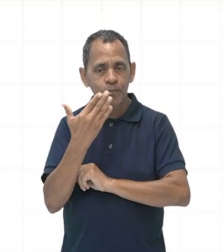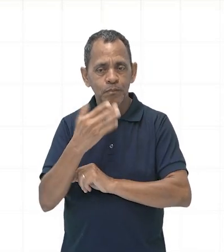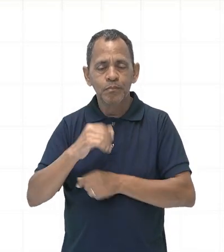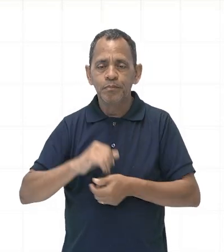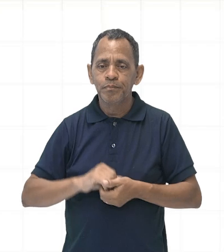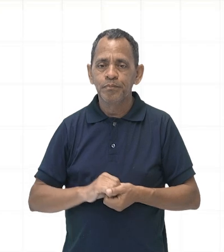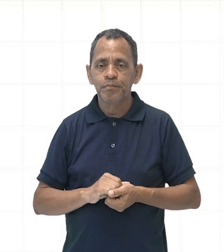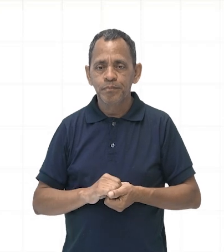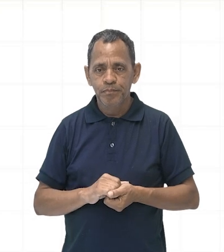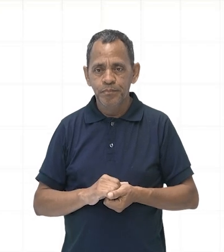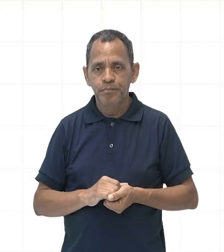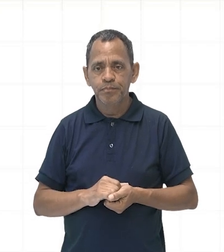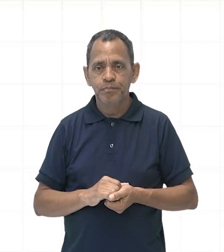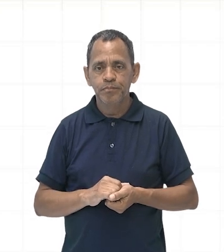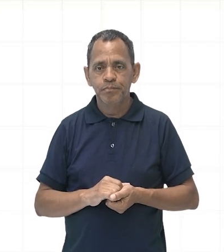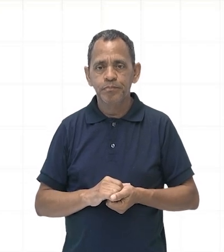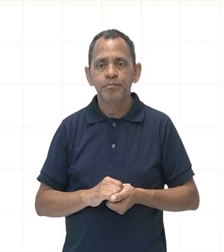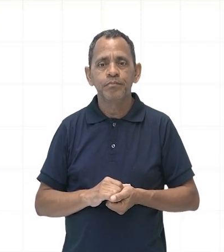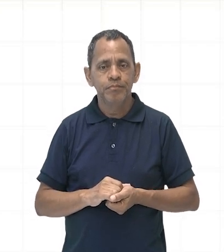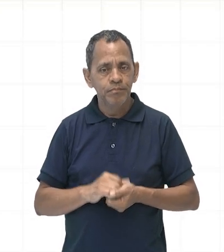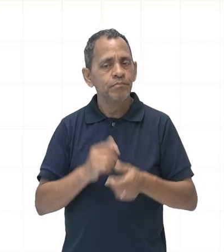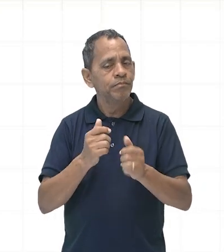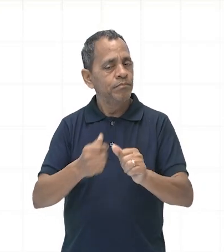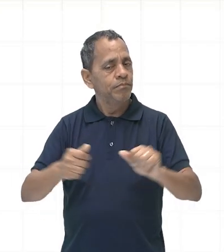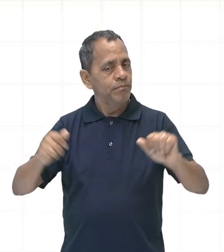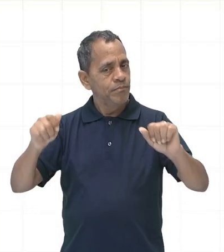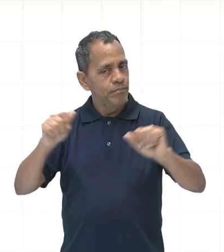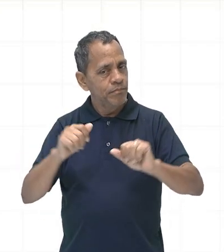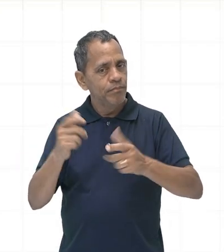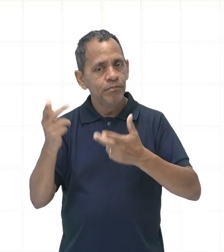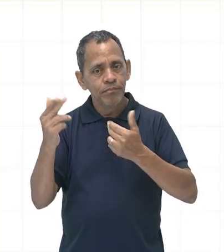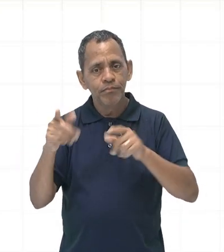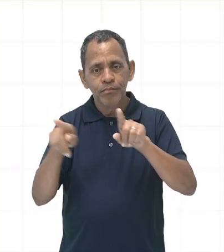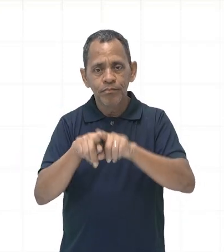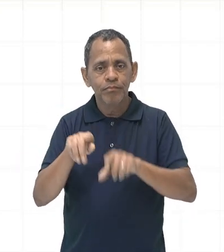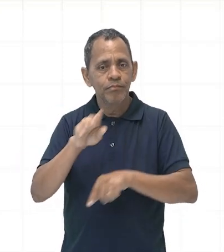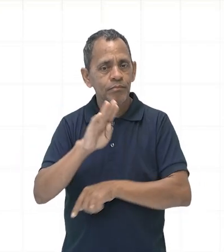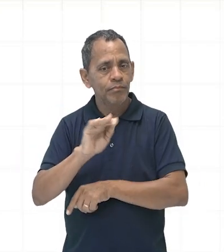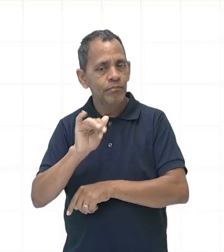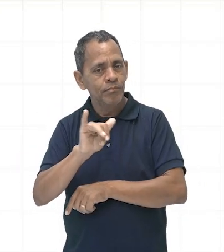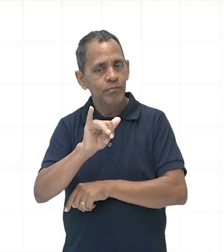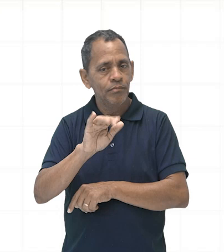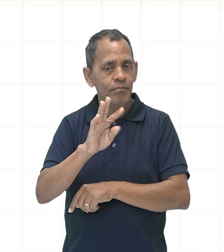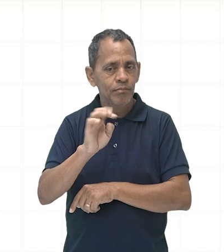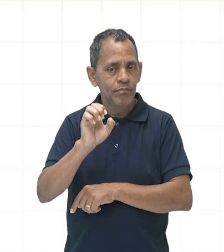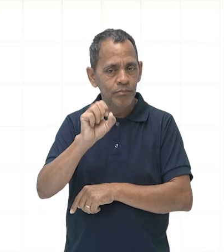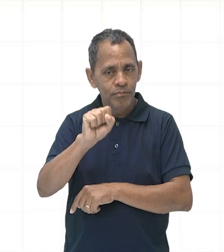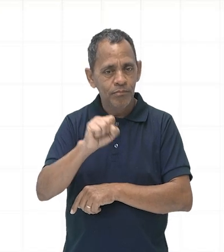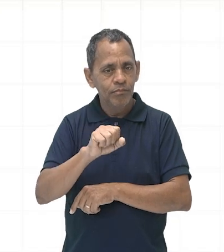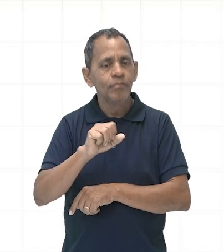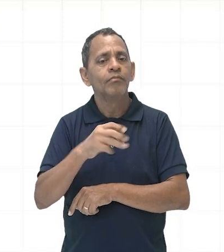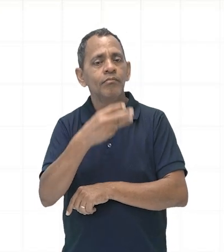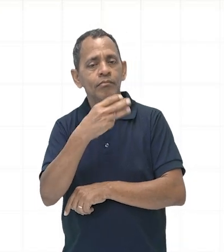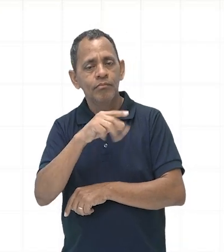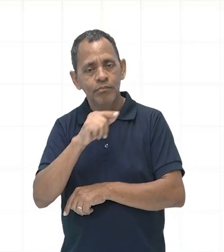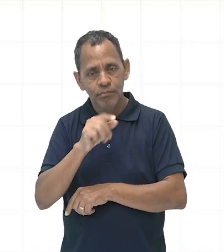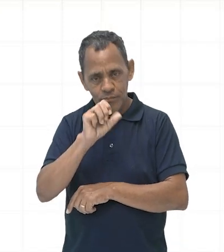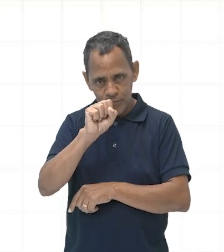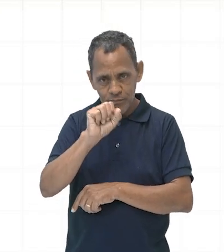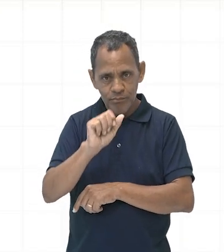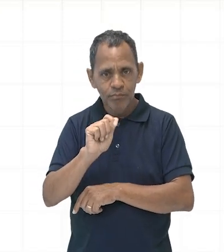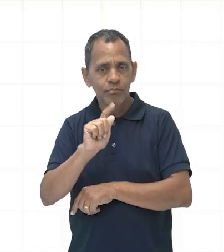saber, né? A mesma capacidade, só que agora em bytes, desse 3,8 gigabytes. Né?